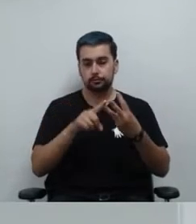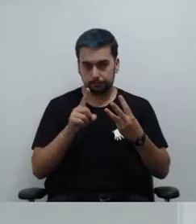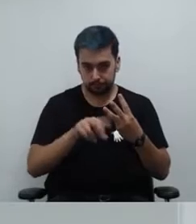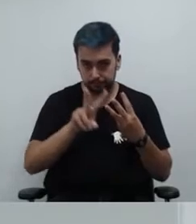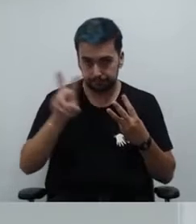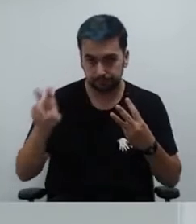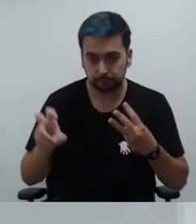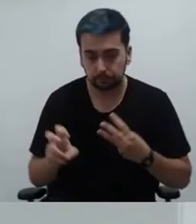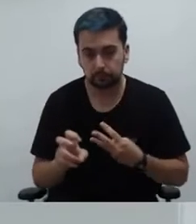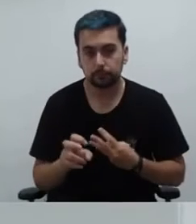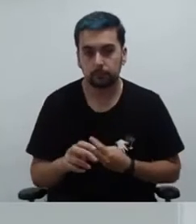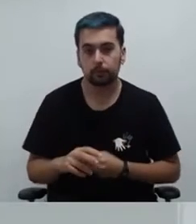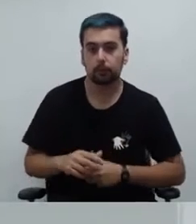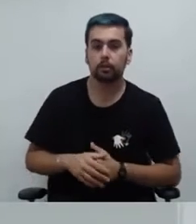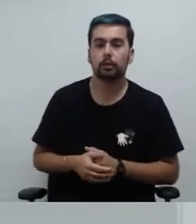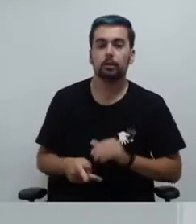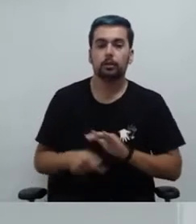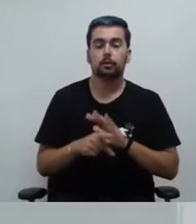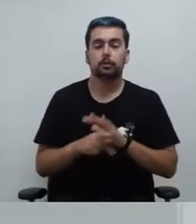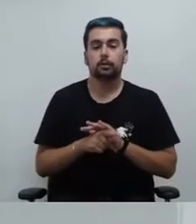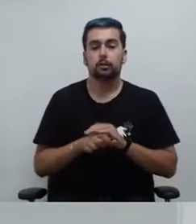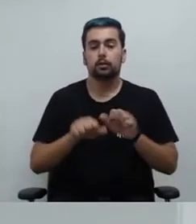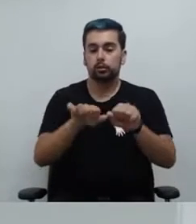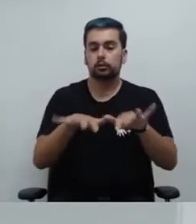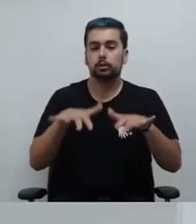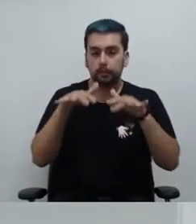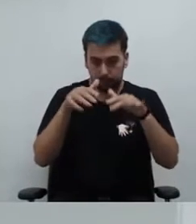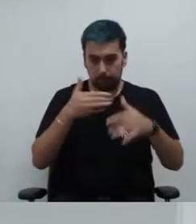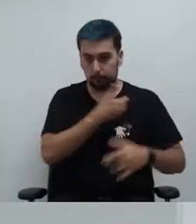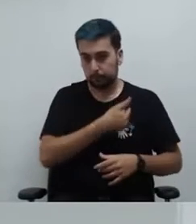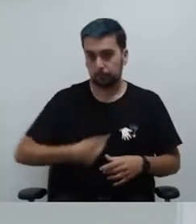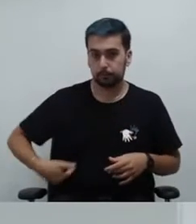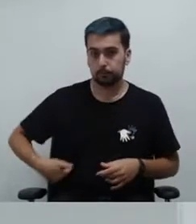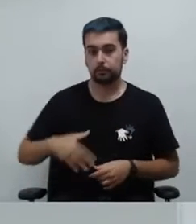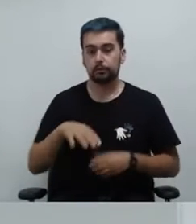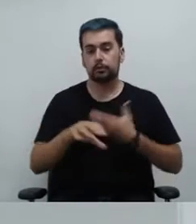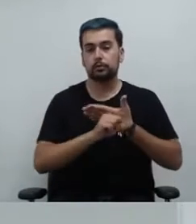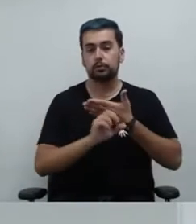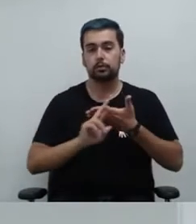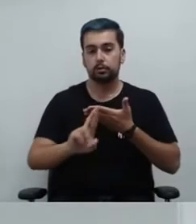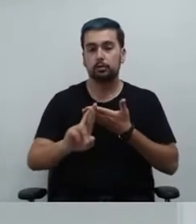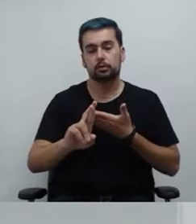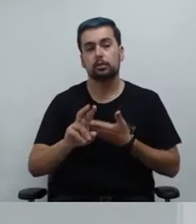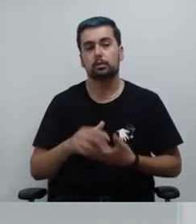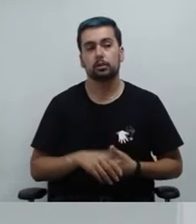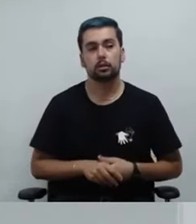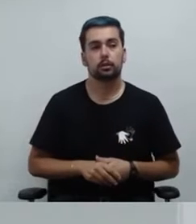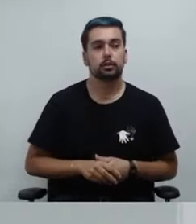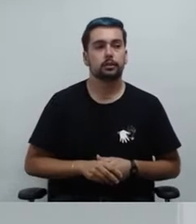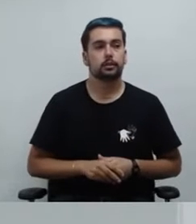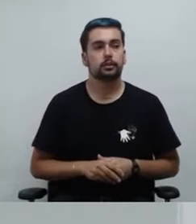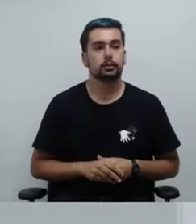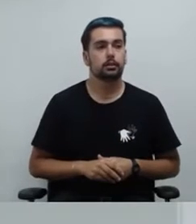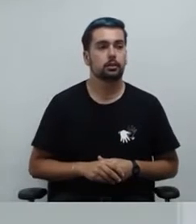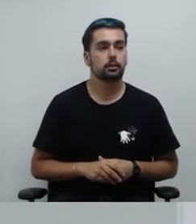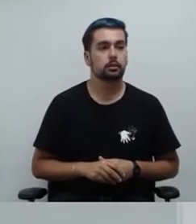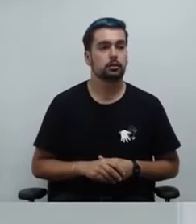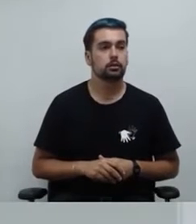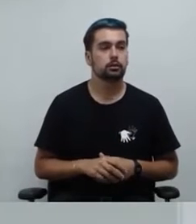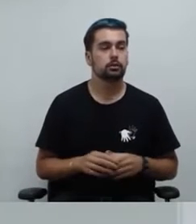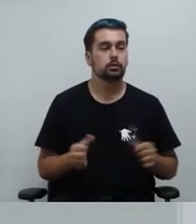é sobre a questão da audiência pública da ouvidoria, né? Chegou para mim, através da sociedade